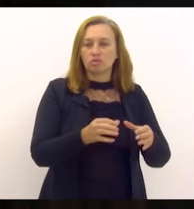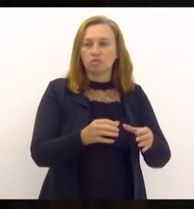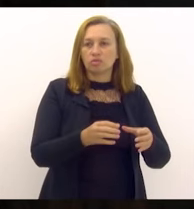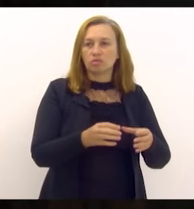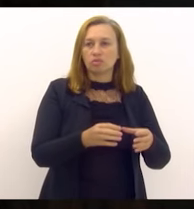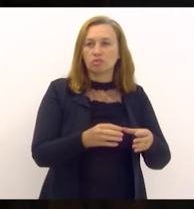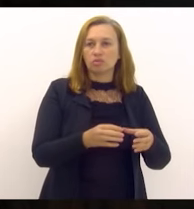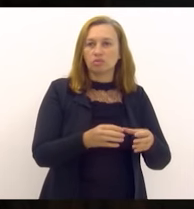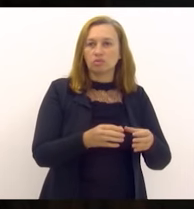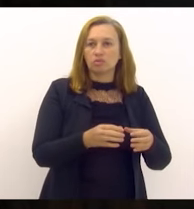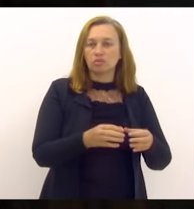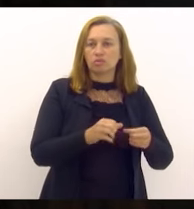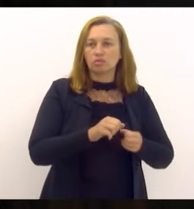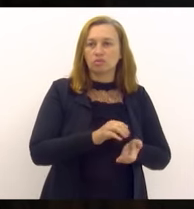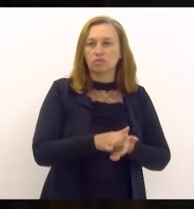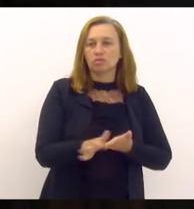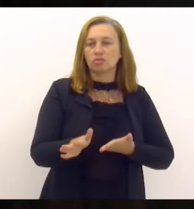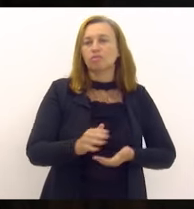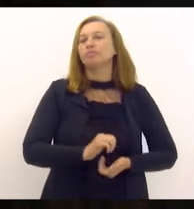publicação.